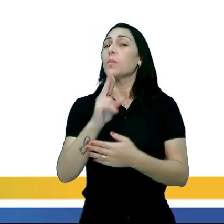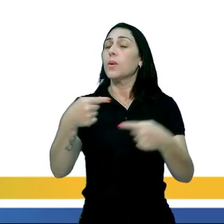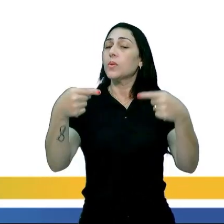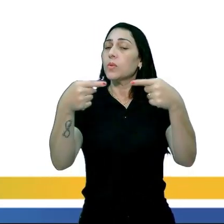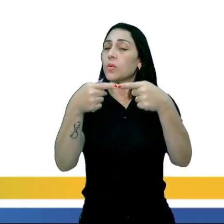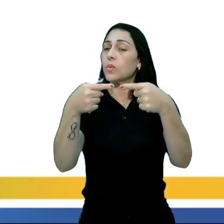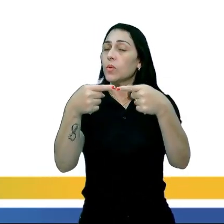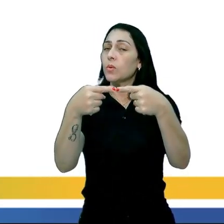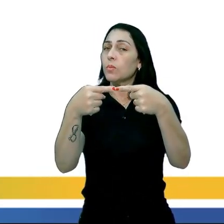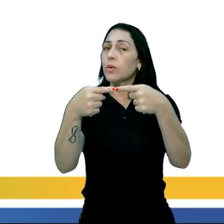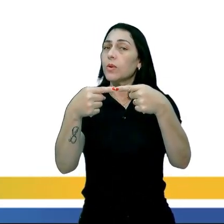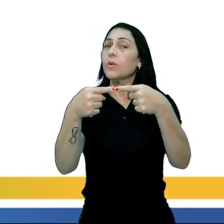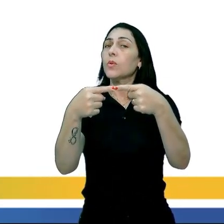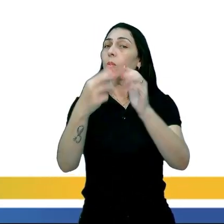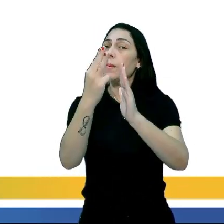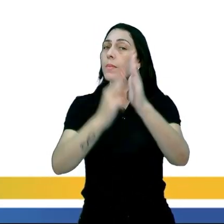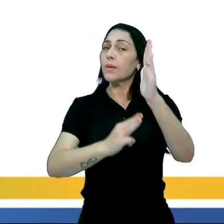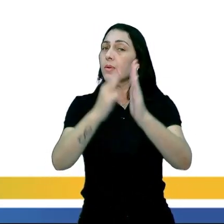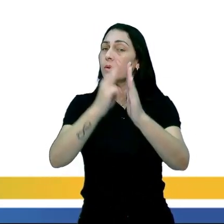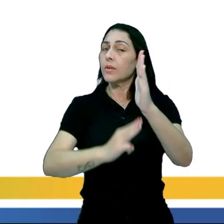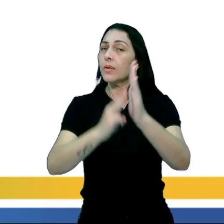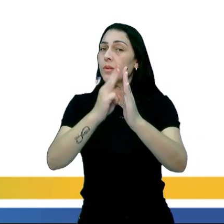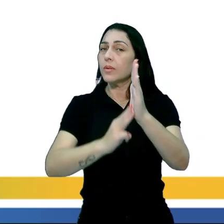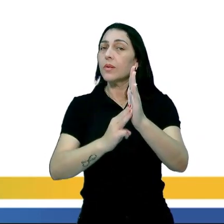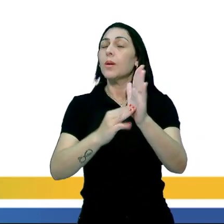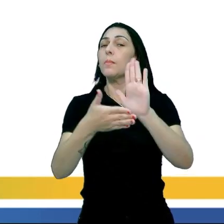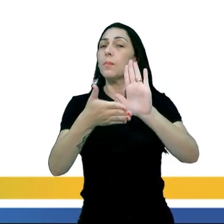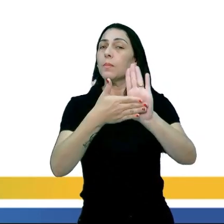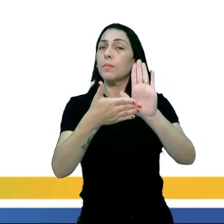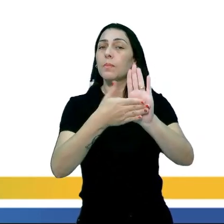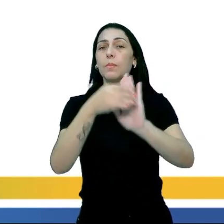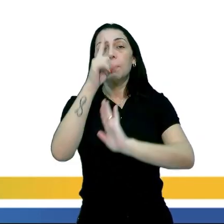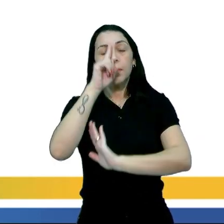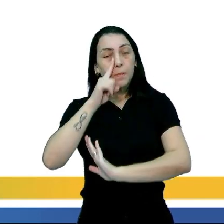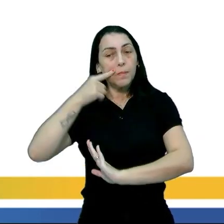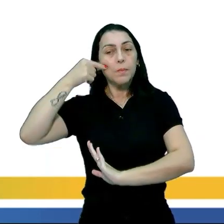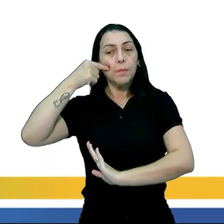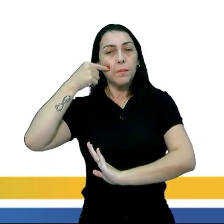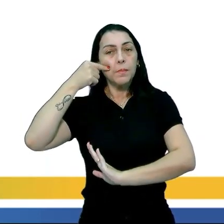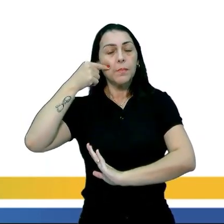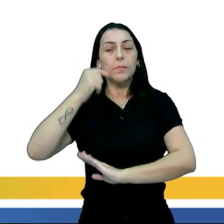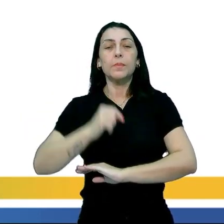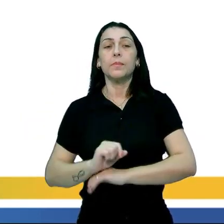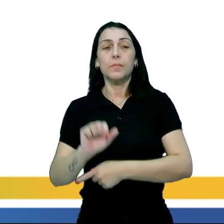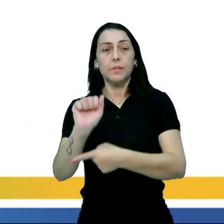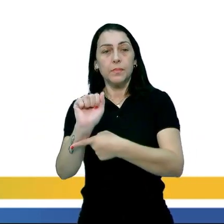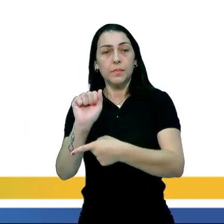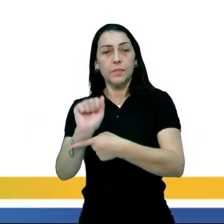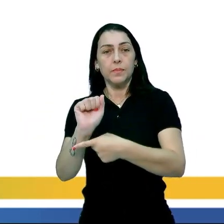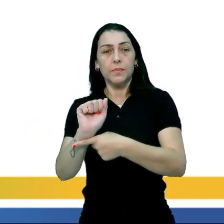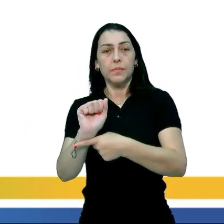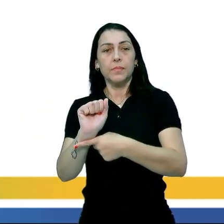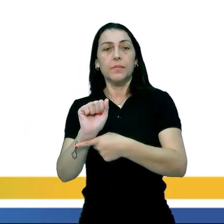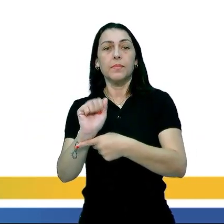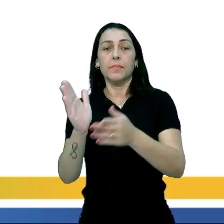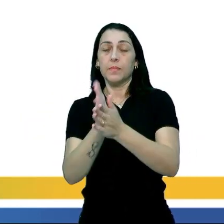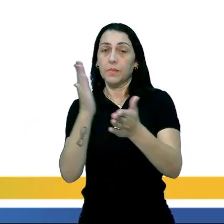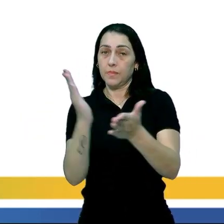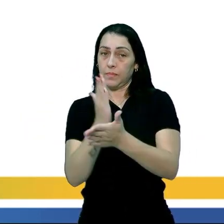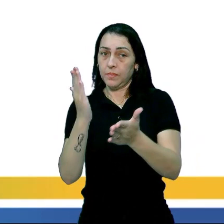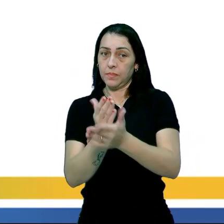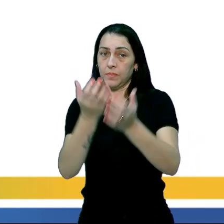é compatível com a metodologia proposta por Émile Durkheim. Letra A. Na